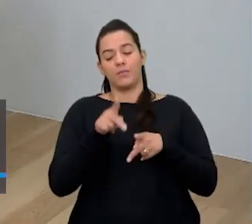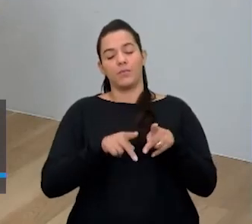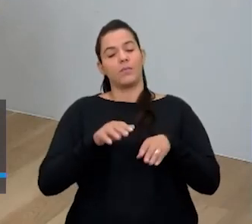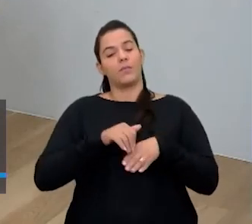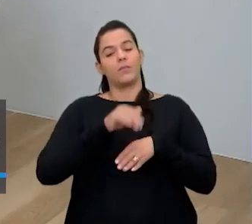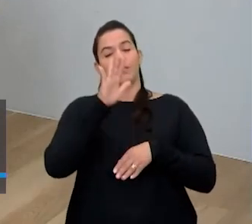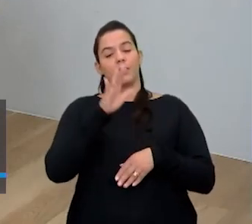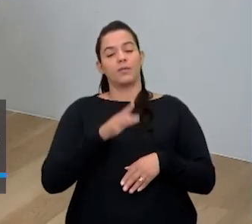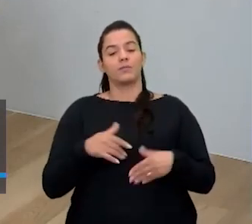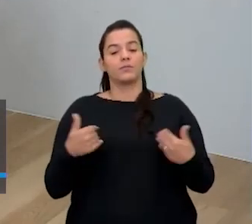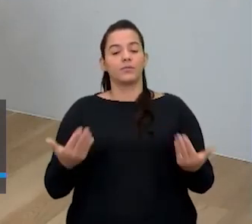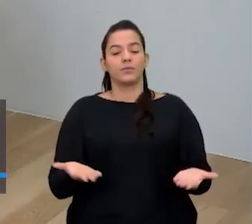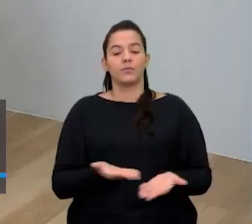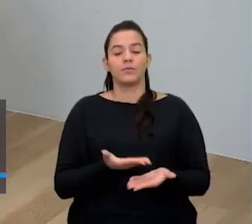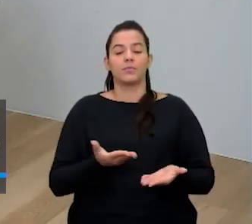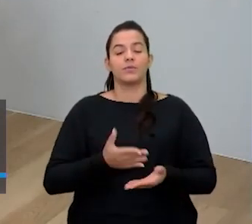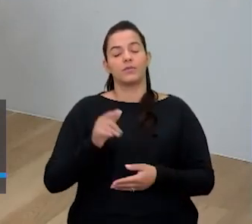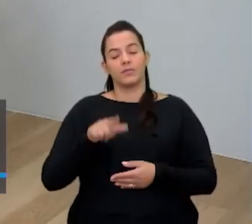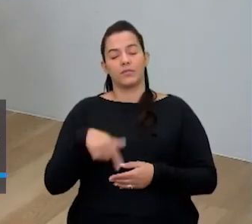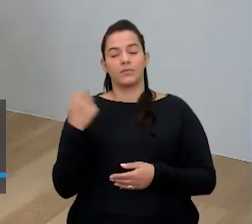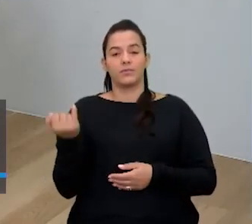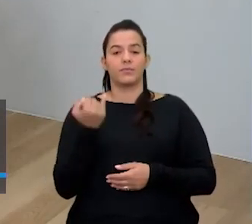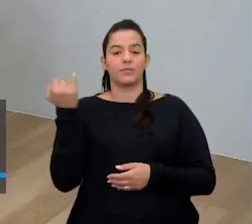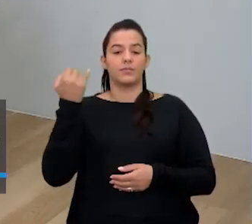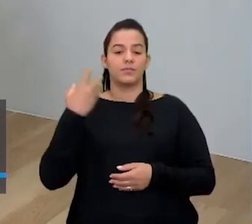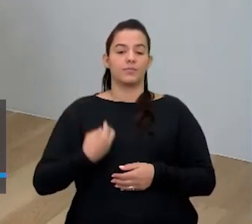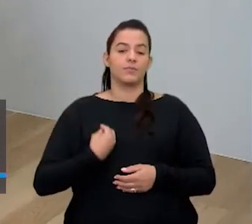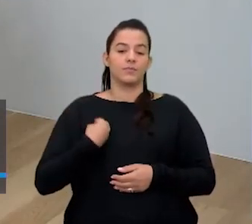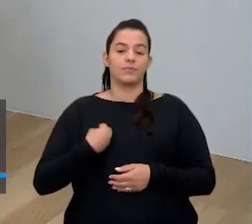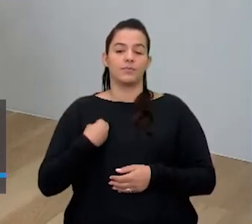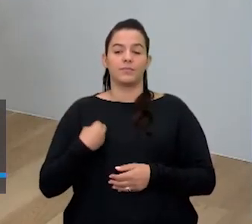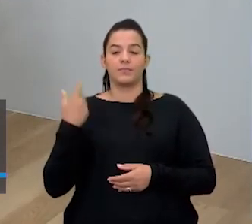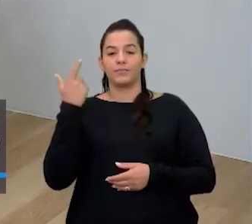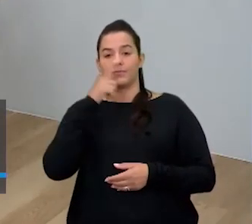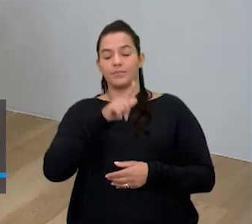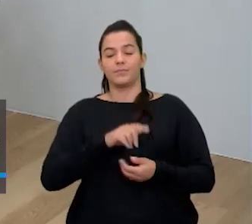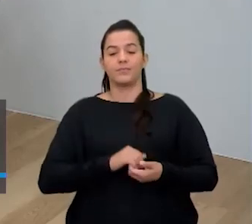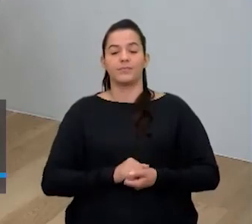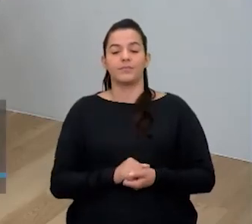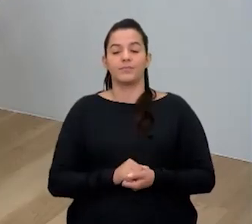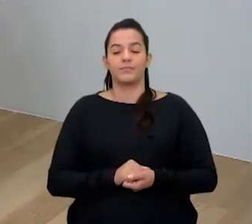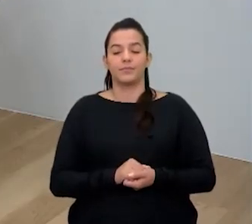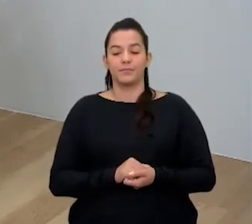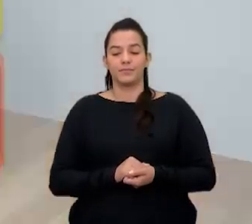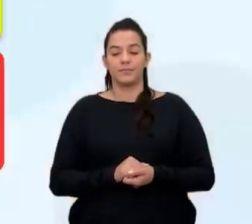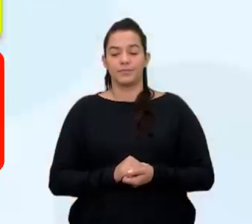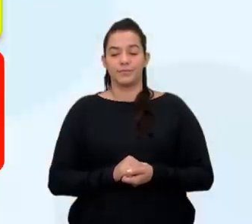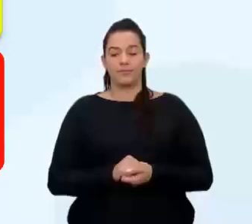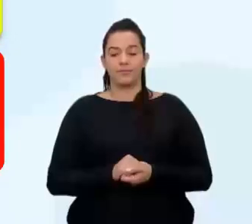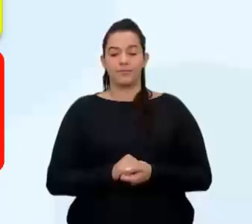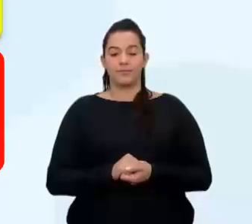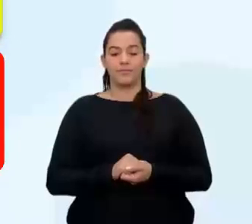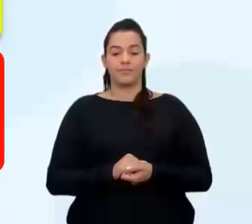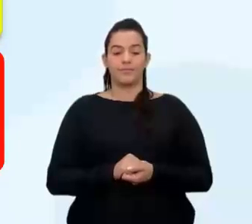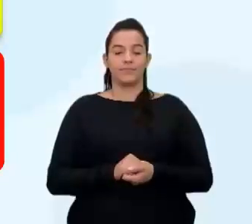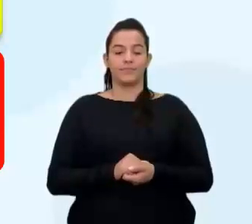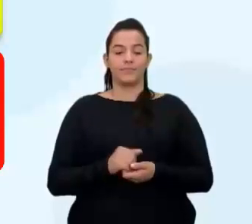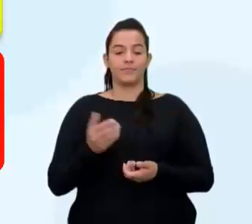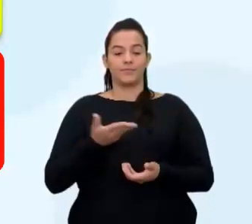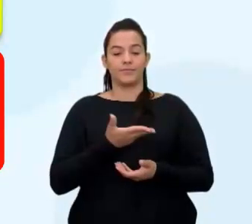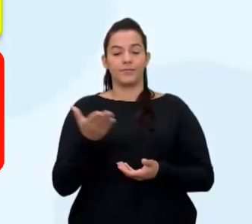e humildes é fator essencial para a sobrevivência, né? Olha lá, olha que curioso, preferiam a